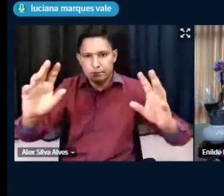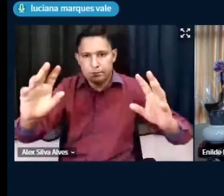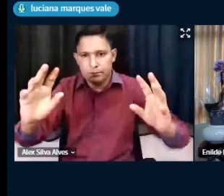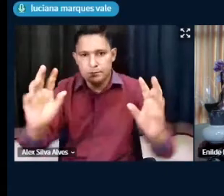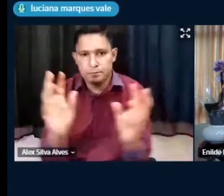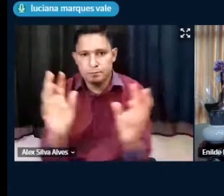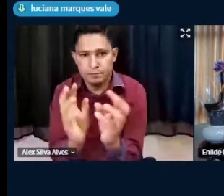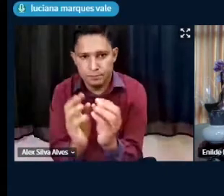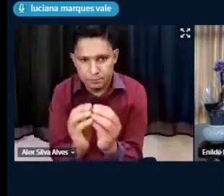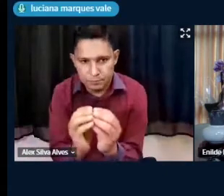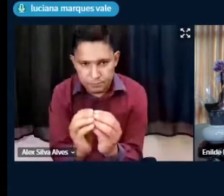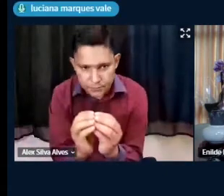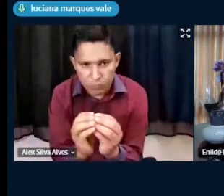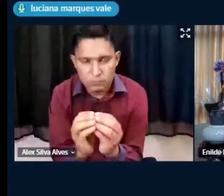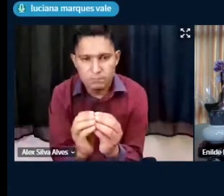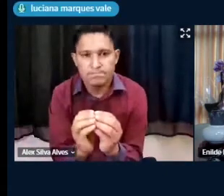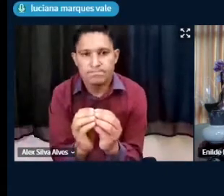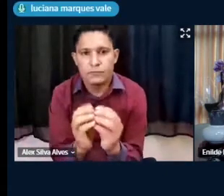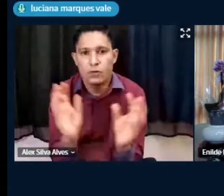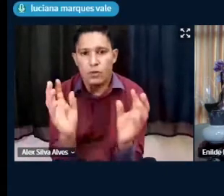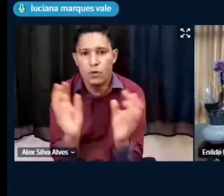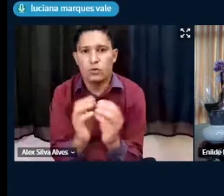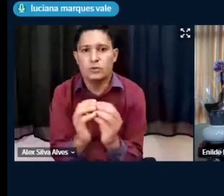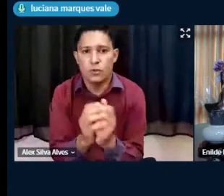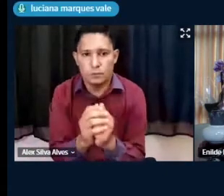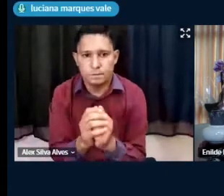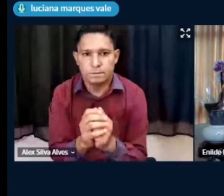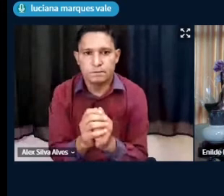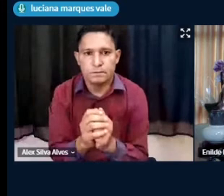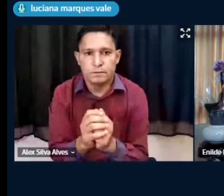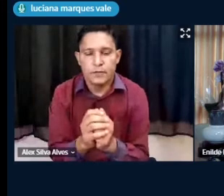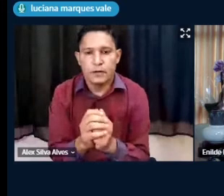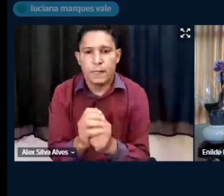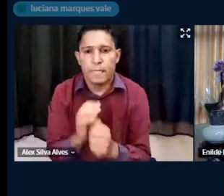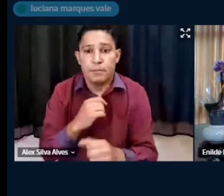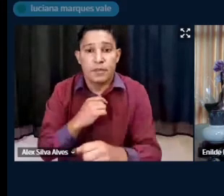Tem aqui como considerações finais,